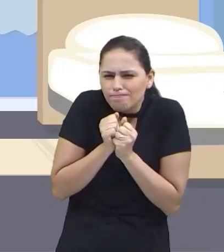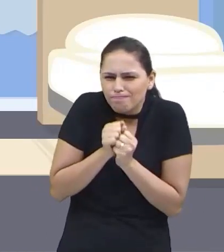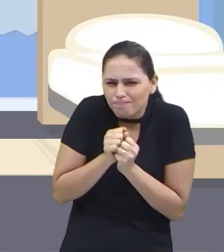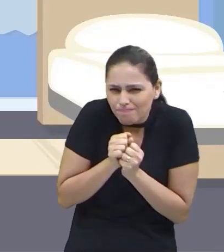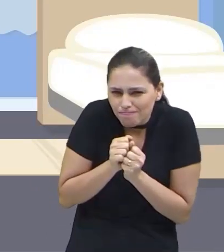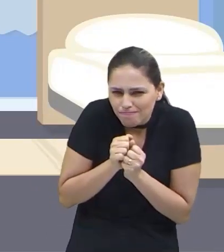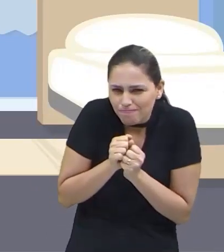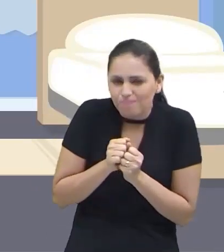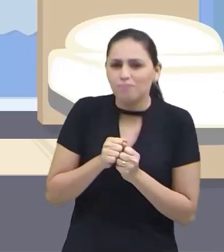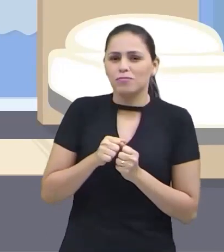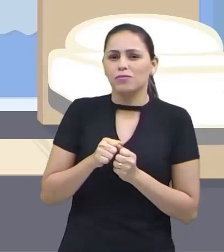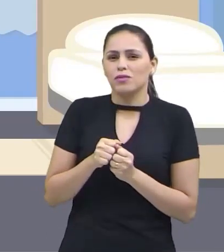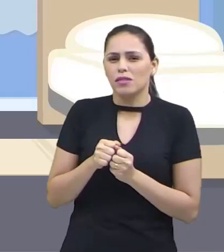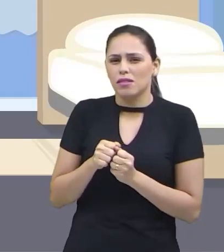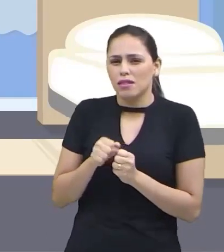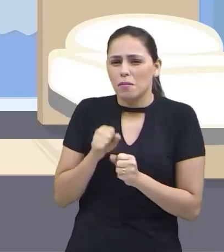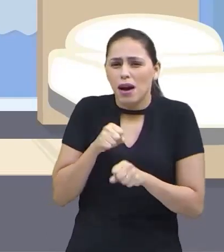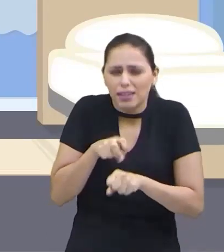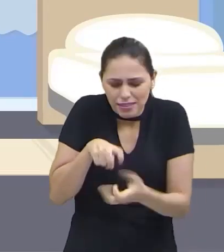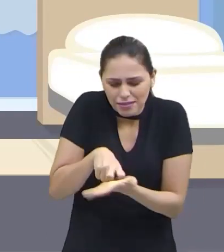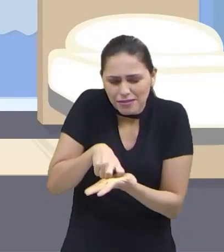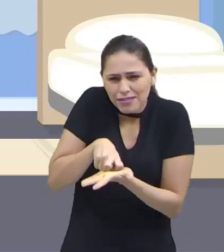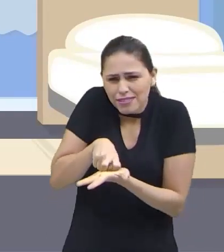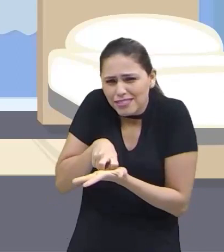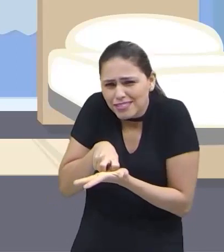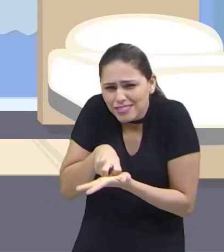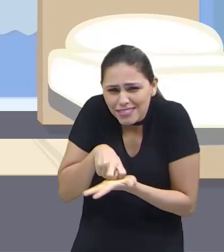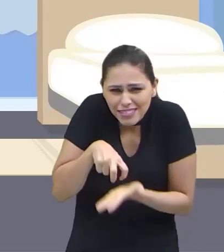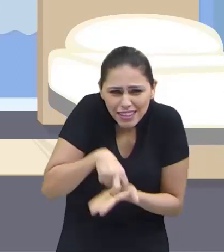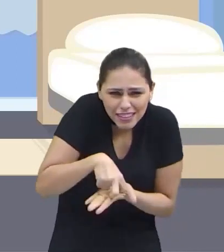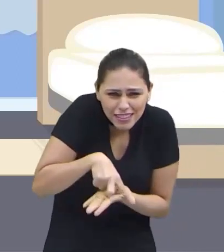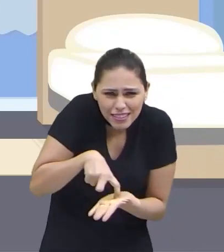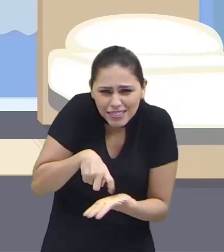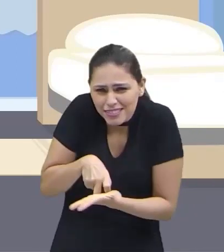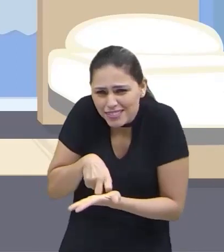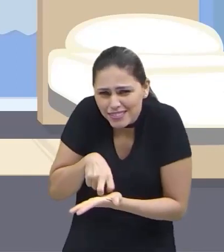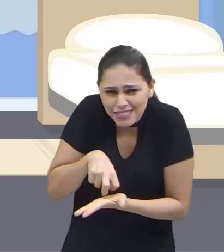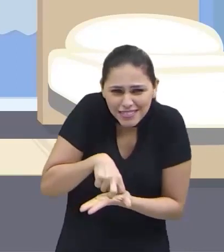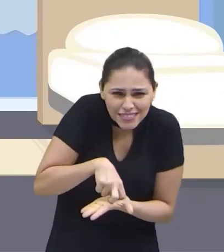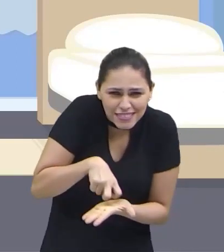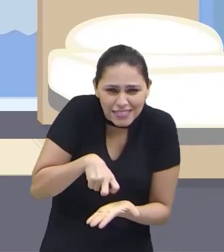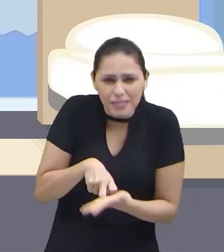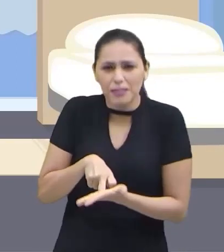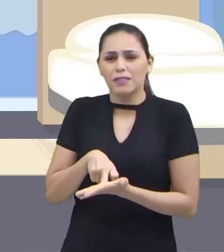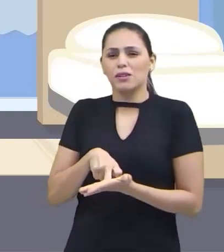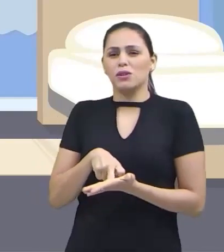nas árvores. Vamos lá, se abaixa comigo. Todo mundo, vai. Passeia, passeia devagar.